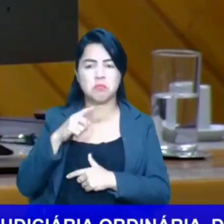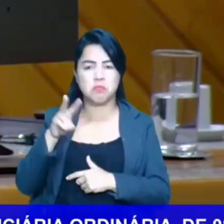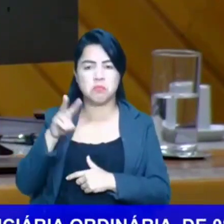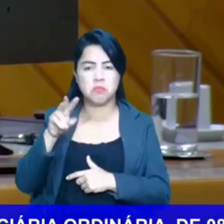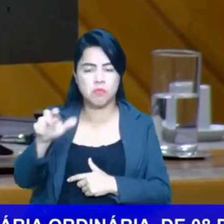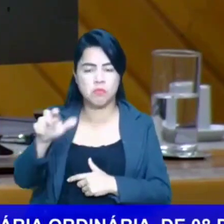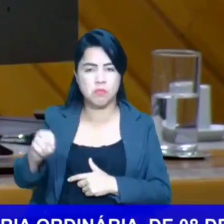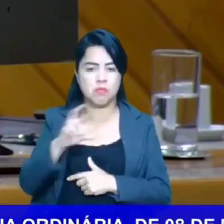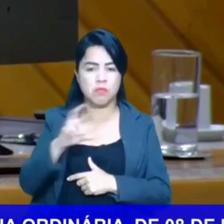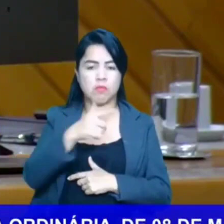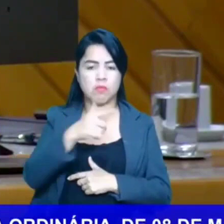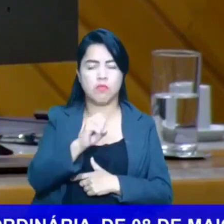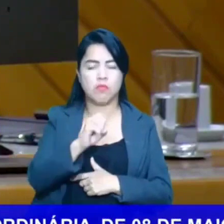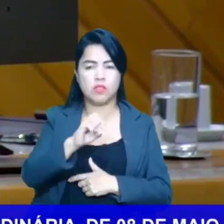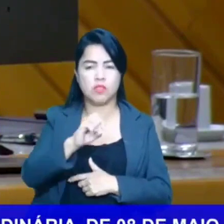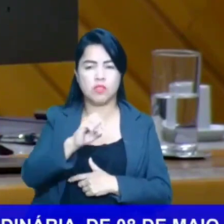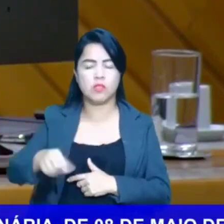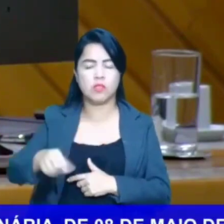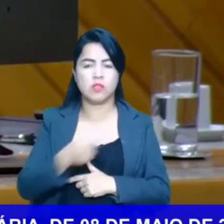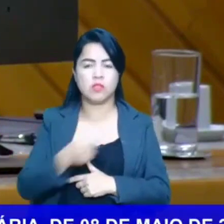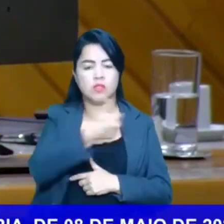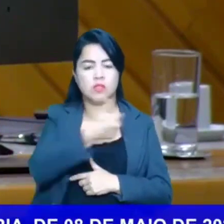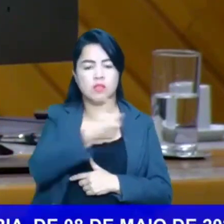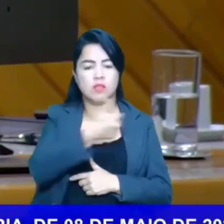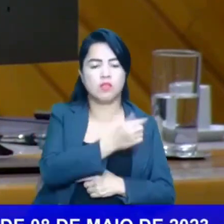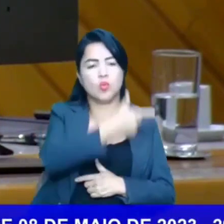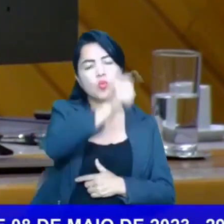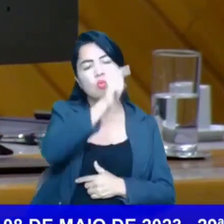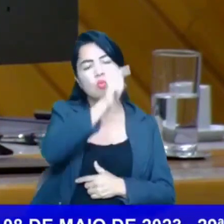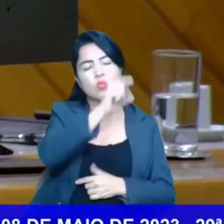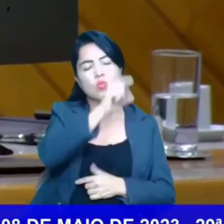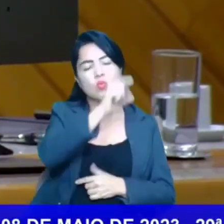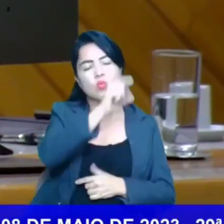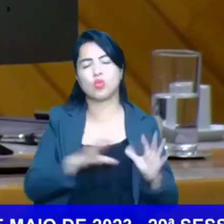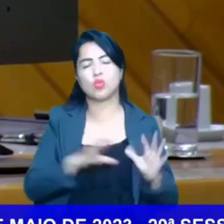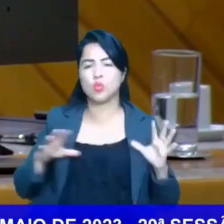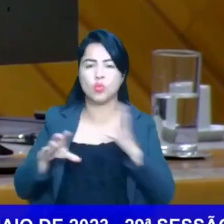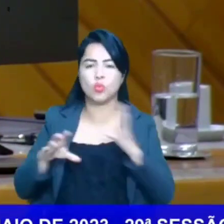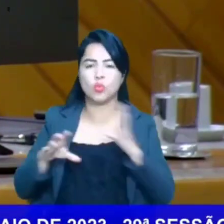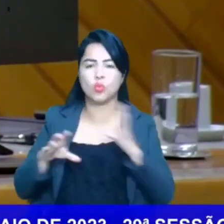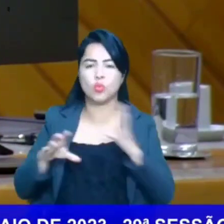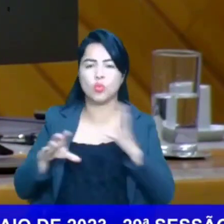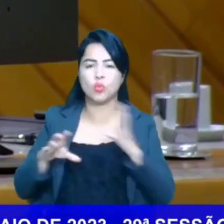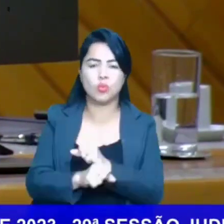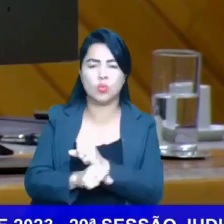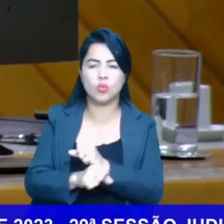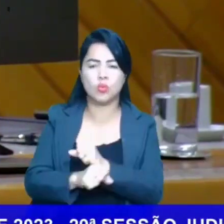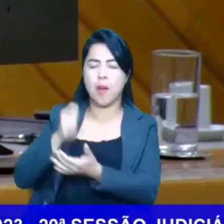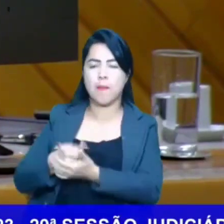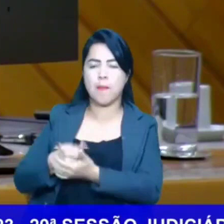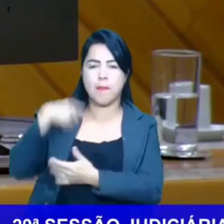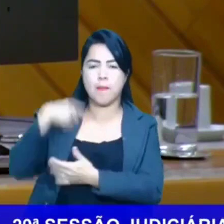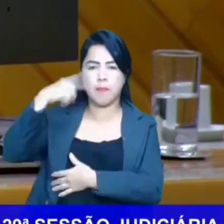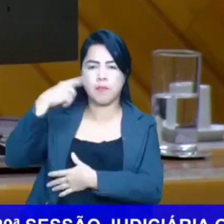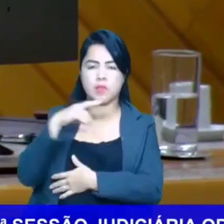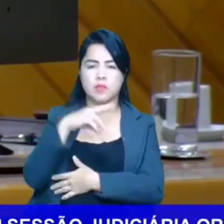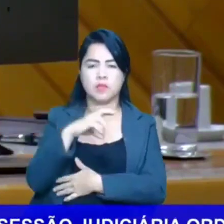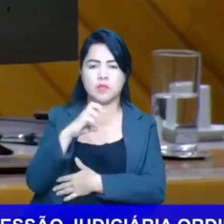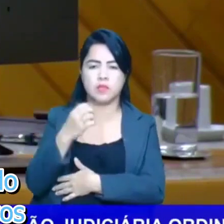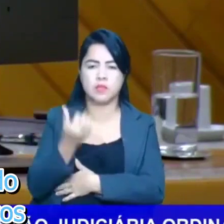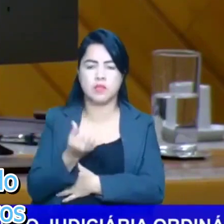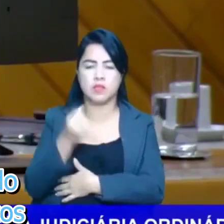20.000 são oriundos do fundo de campanha e R$ 10.000 de outros recursos. O total gasto com advogado representa